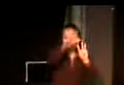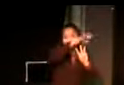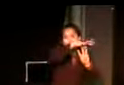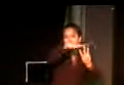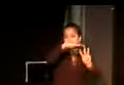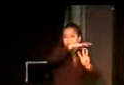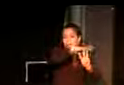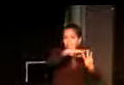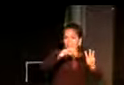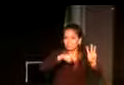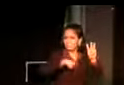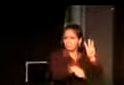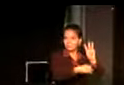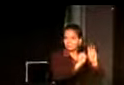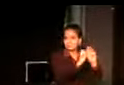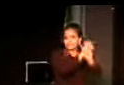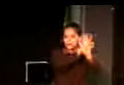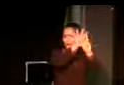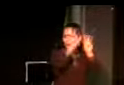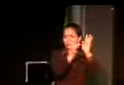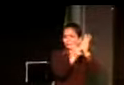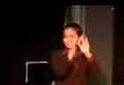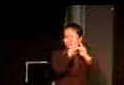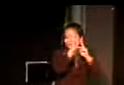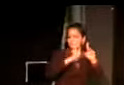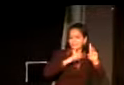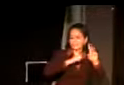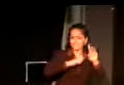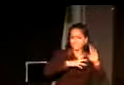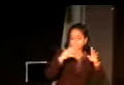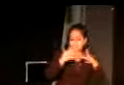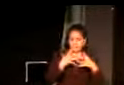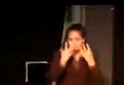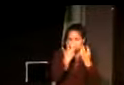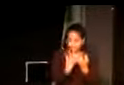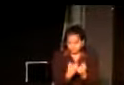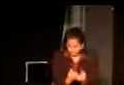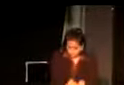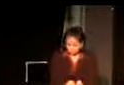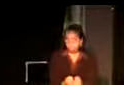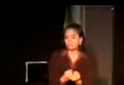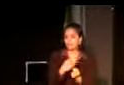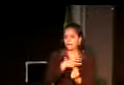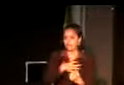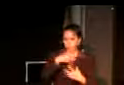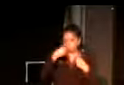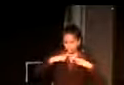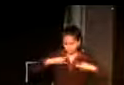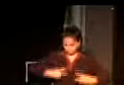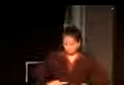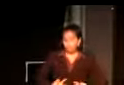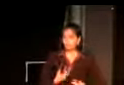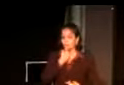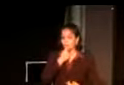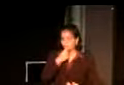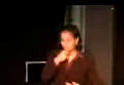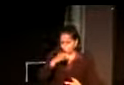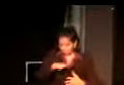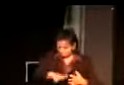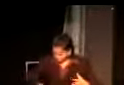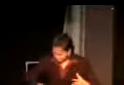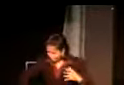eterno da Glória que ele usufruía acaba assumindo a condição de homem interagindo no